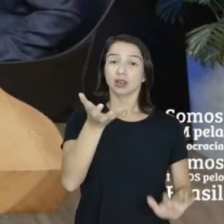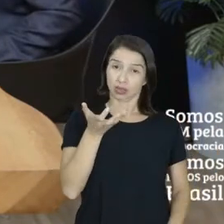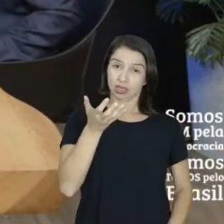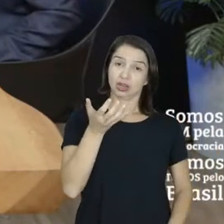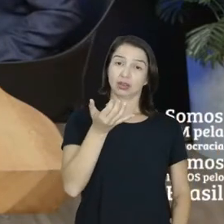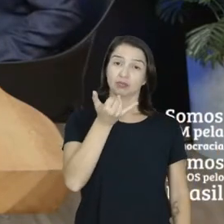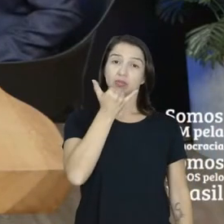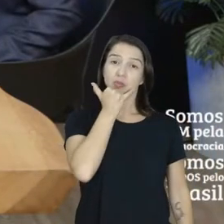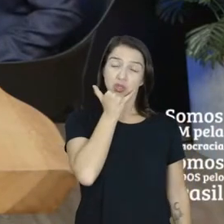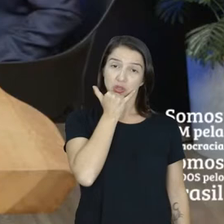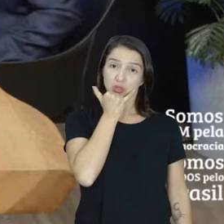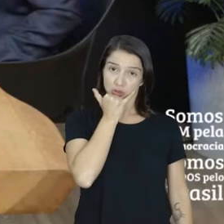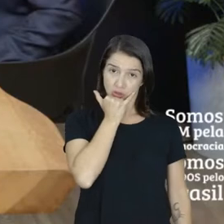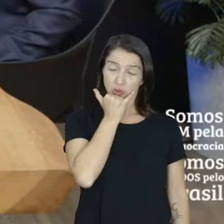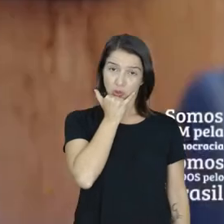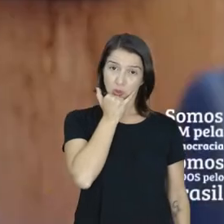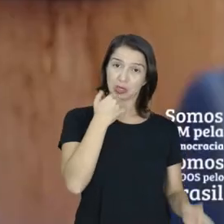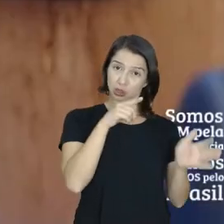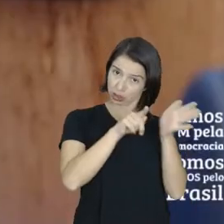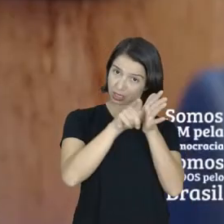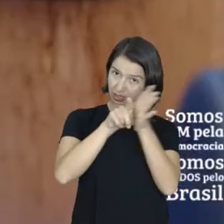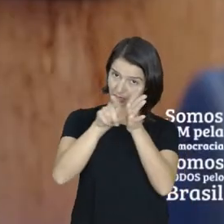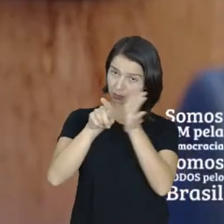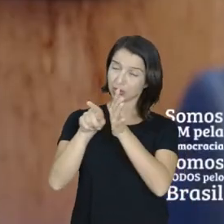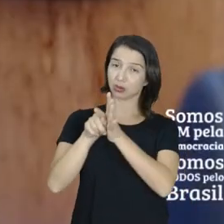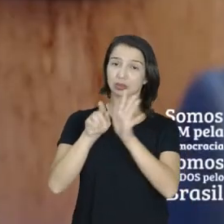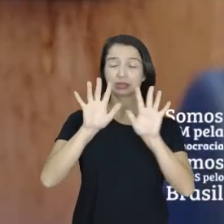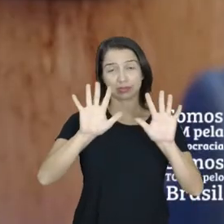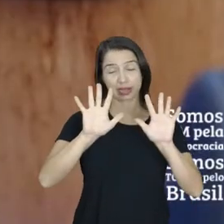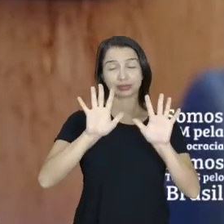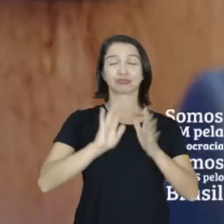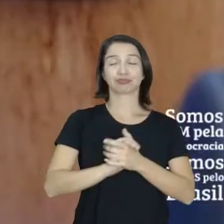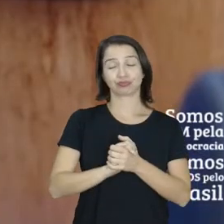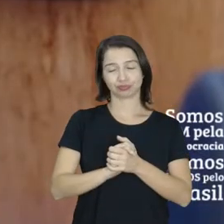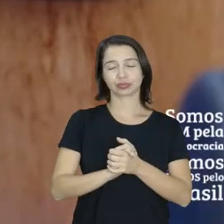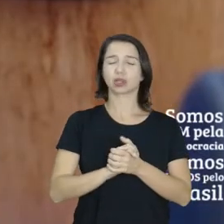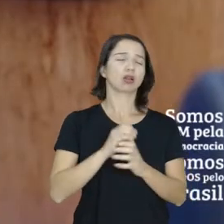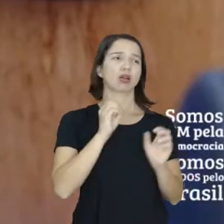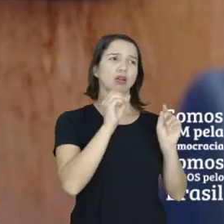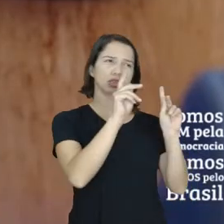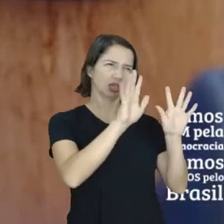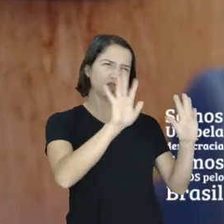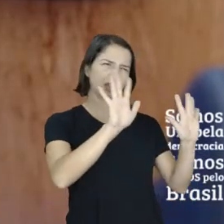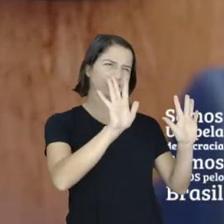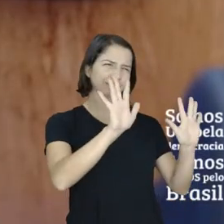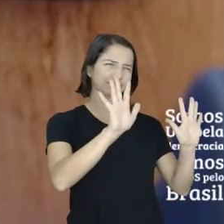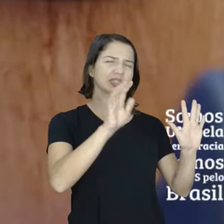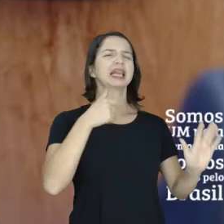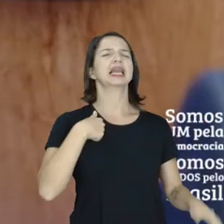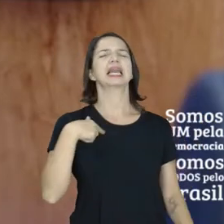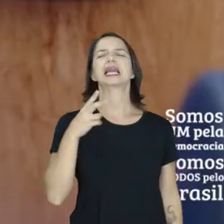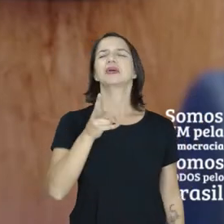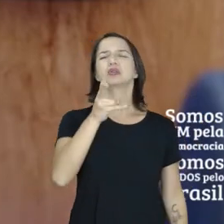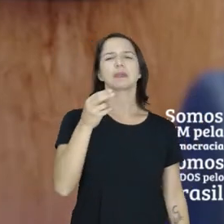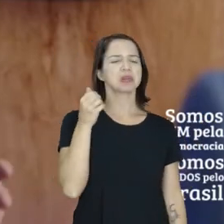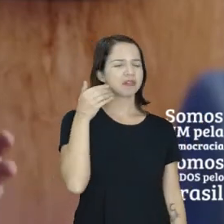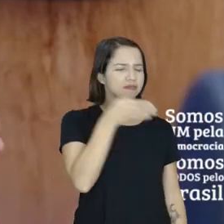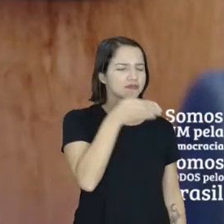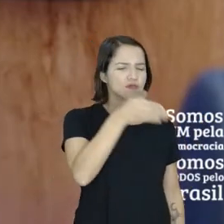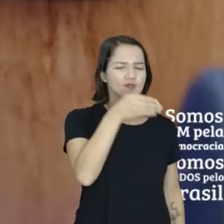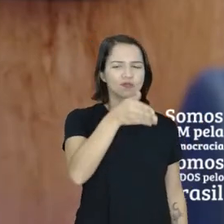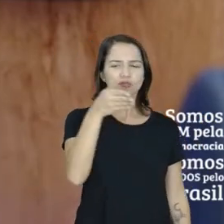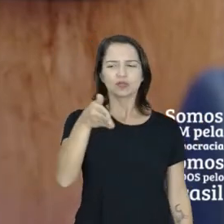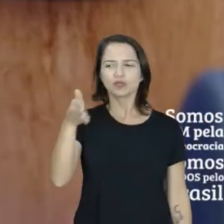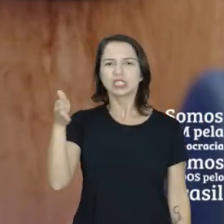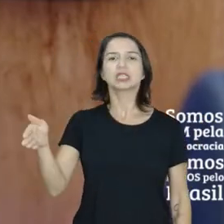insalubridade, então é por isso. É importante. Eu sempre visitei muita escola. Isso não existe. Os professores